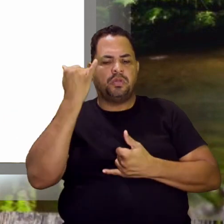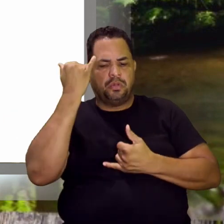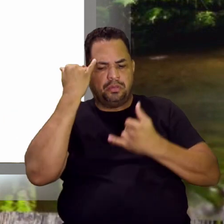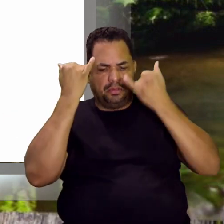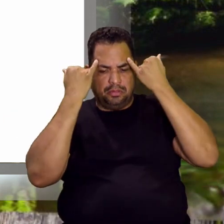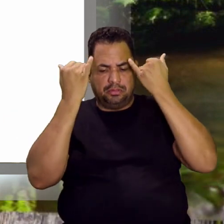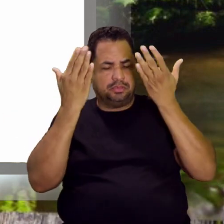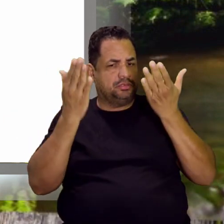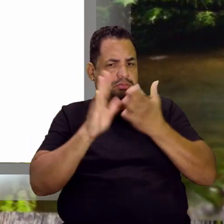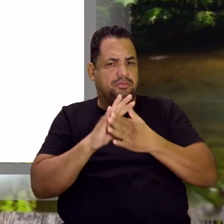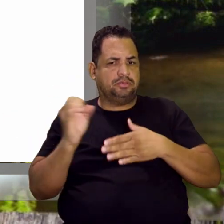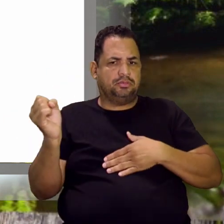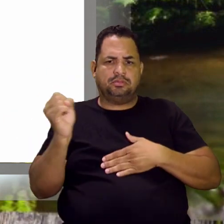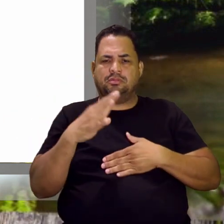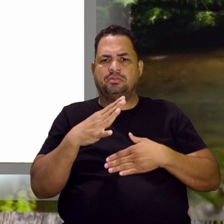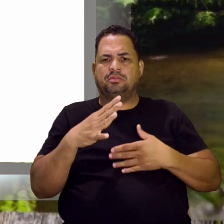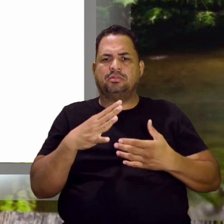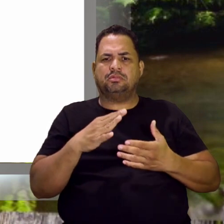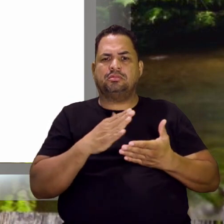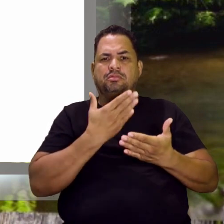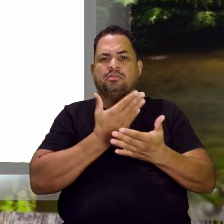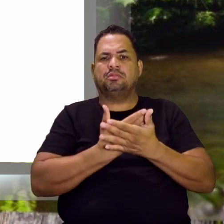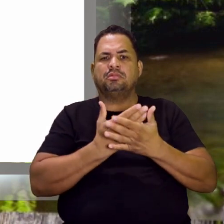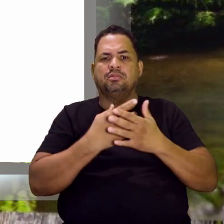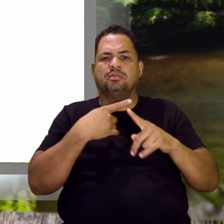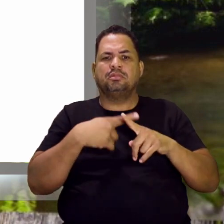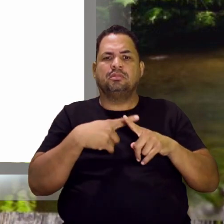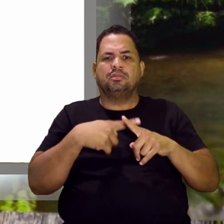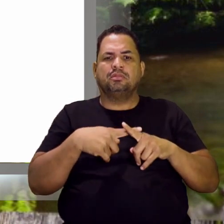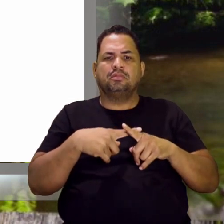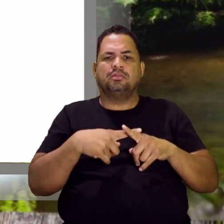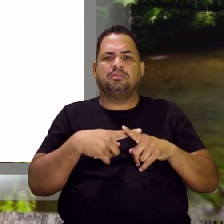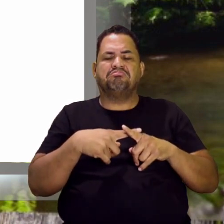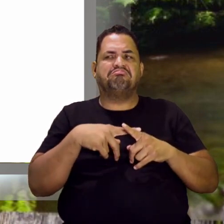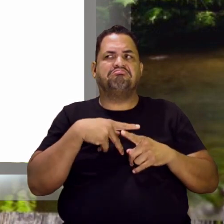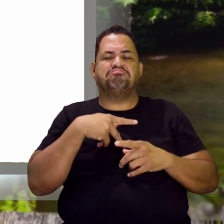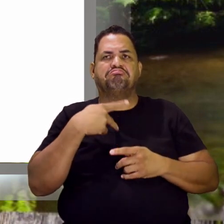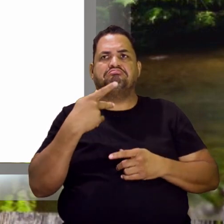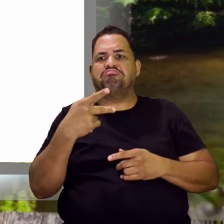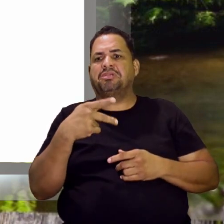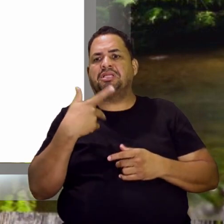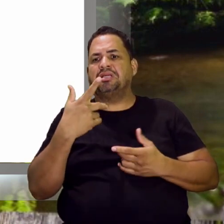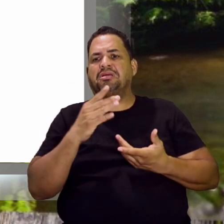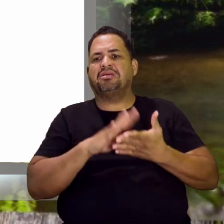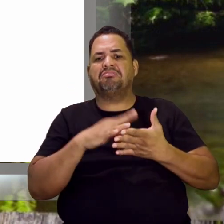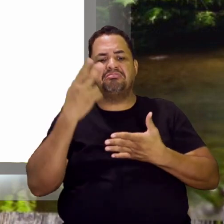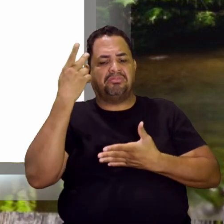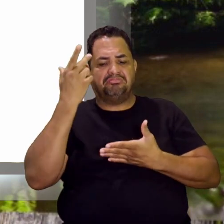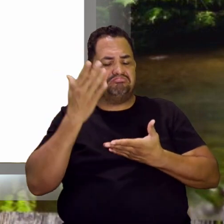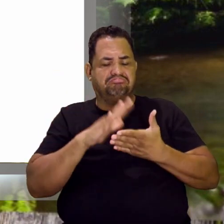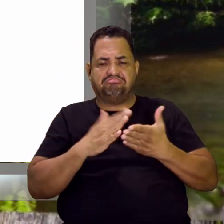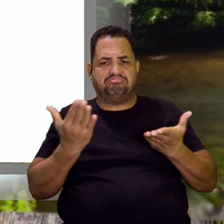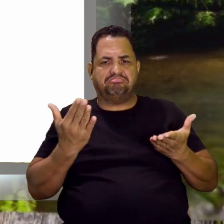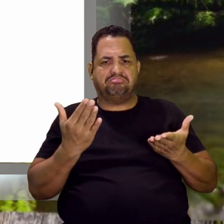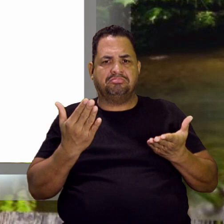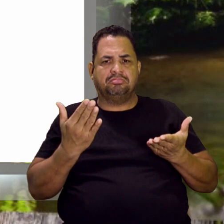nova sobre aquele tema que você está estudando, né? Porque se você falar coisas que já se sabe sobre aquilo,